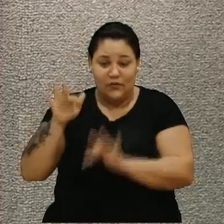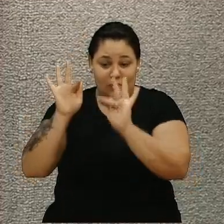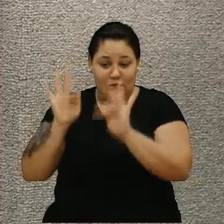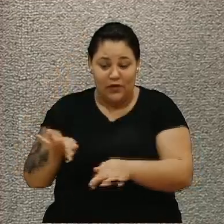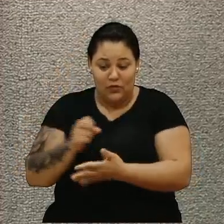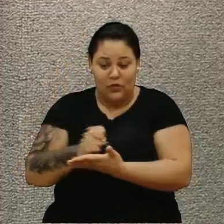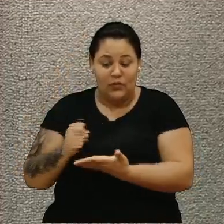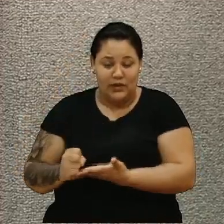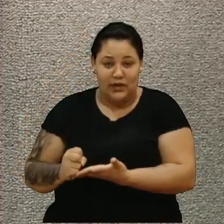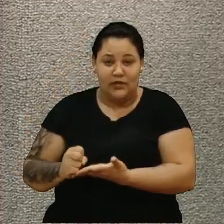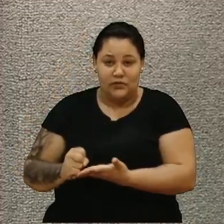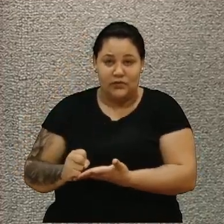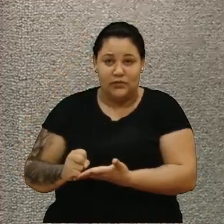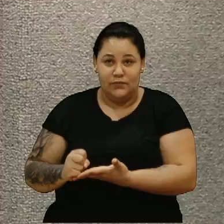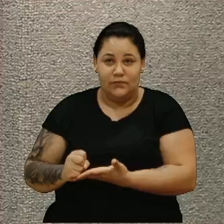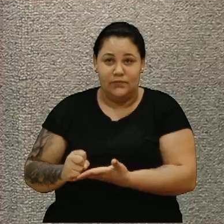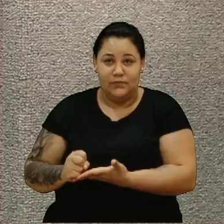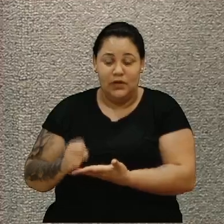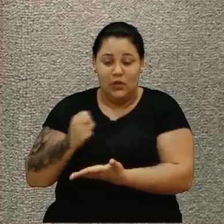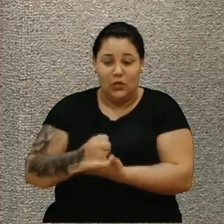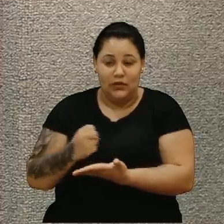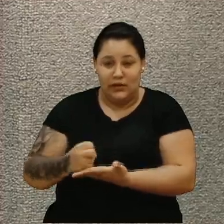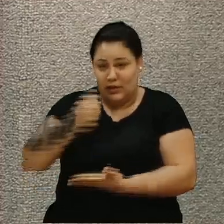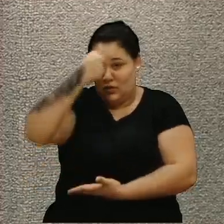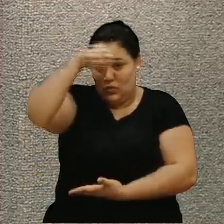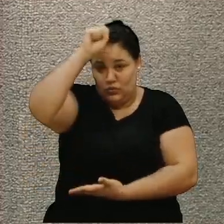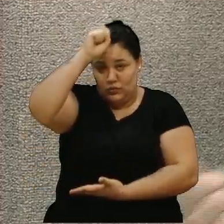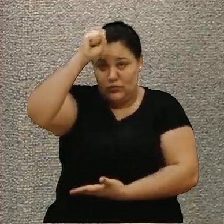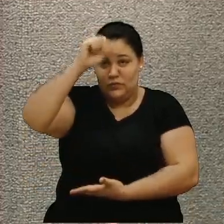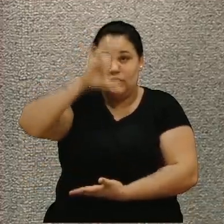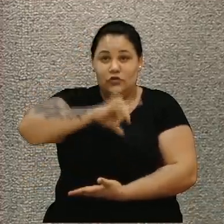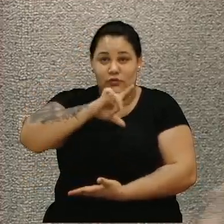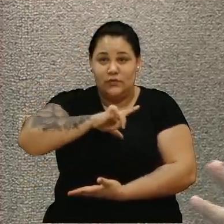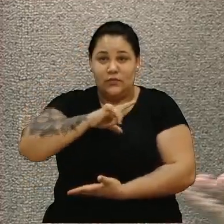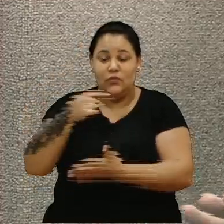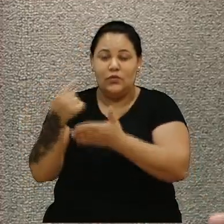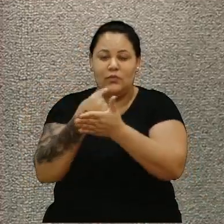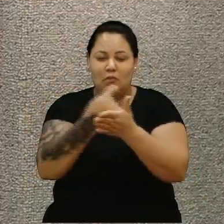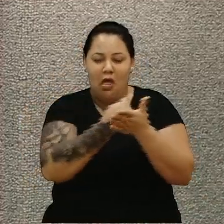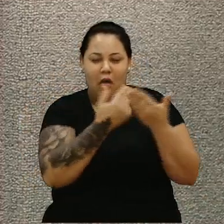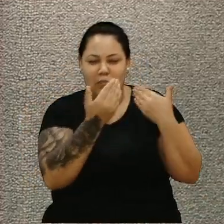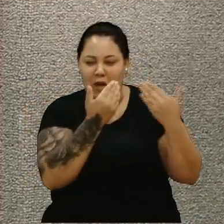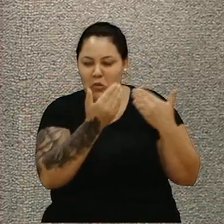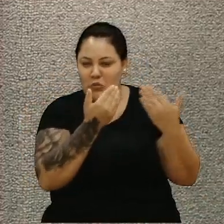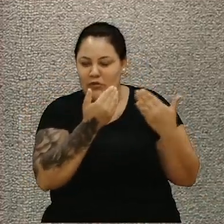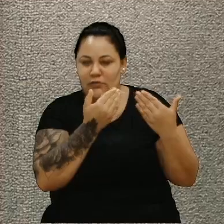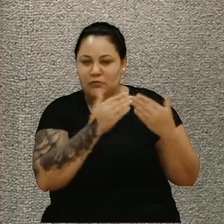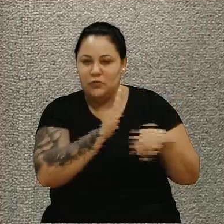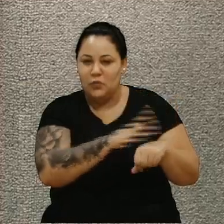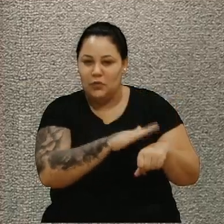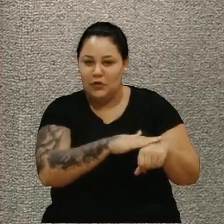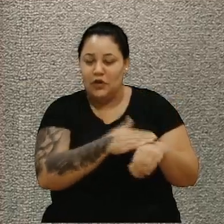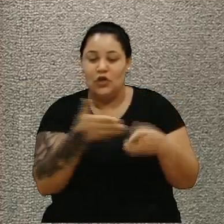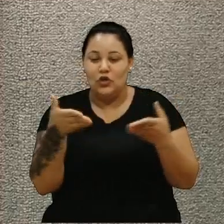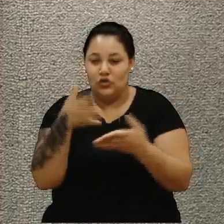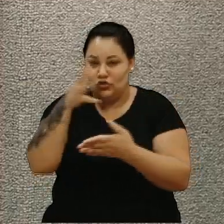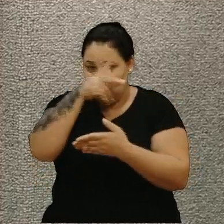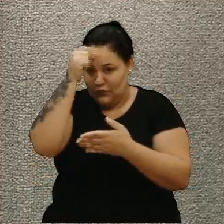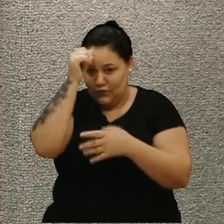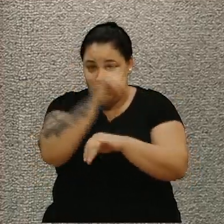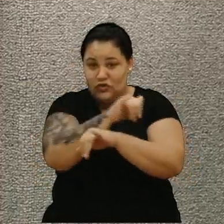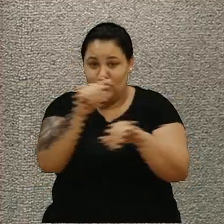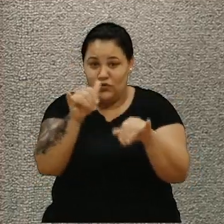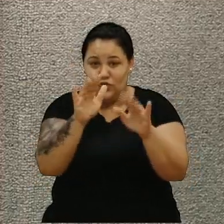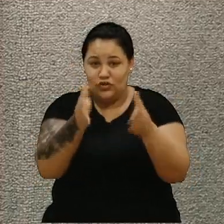Norte e contratar a Universidade de Caxias do Sul. Fomos muito questionados, vereador Edson. E hoje a Prefeitura